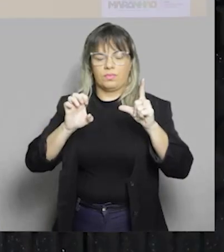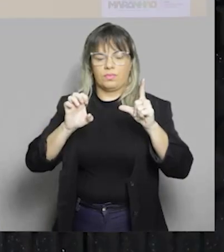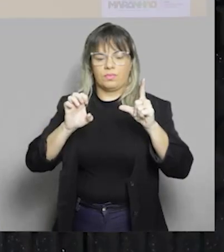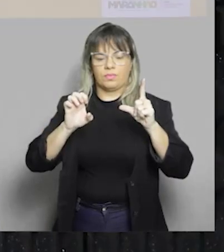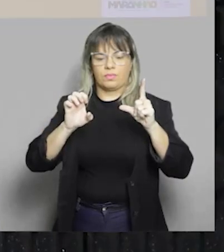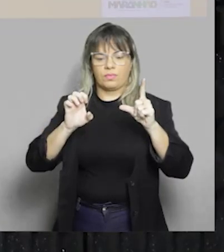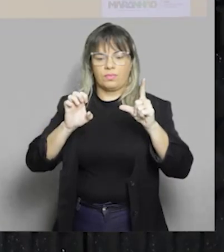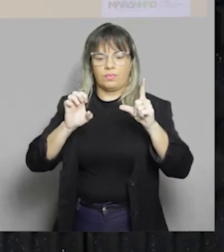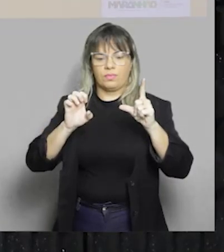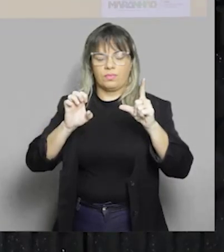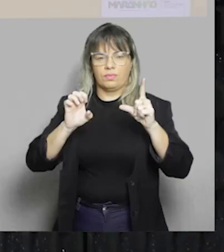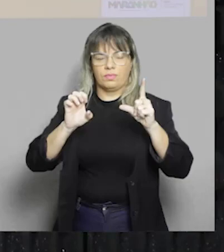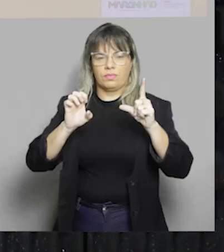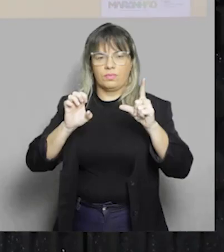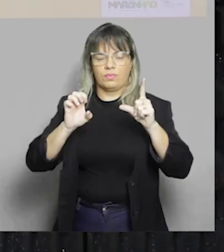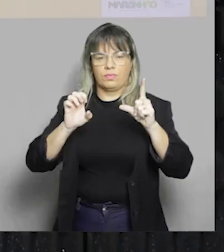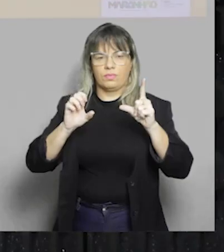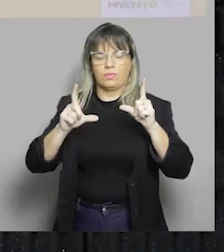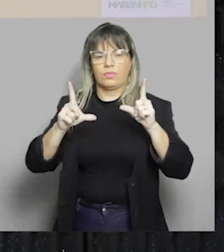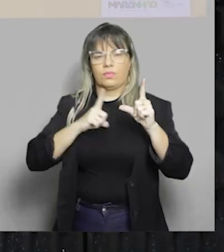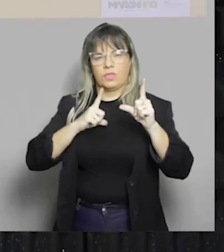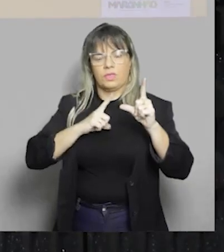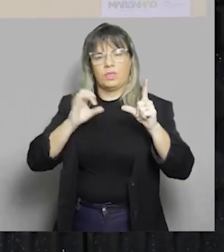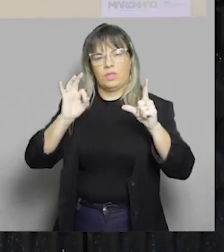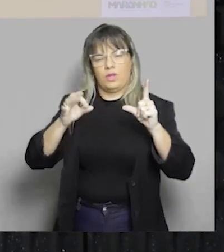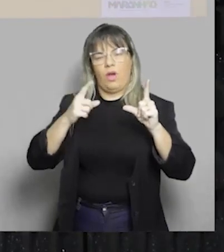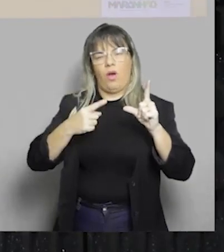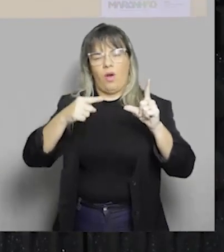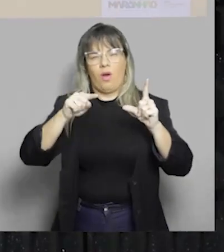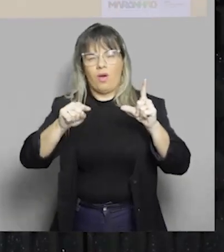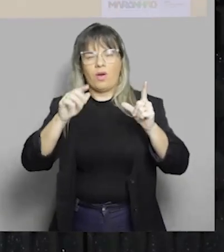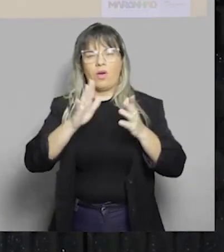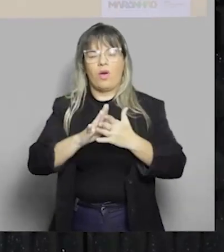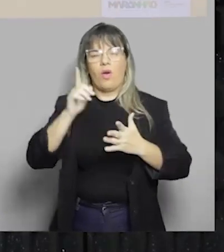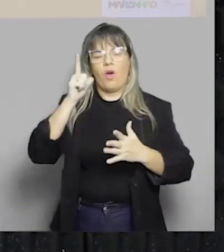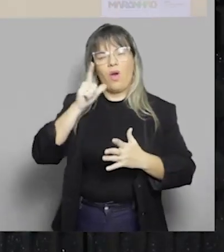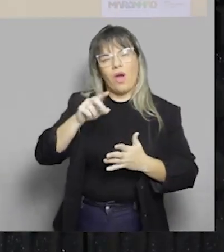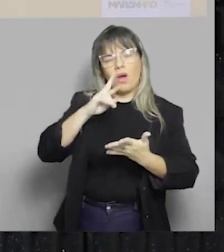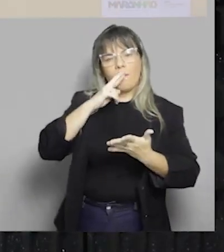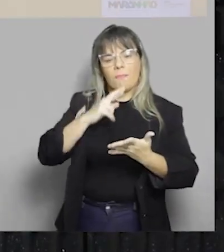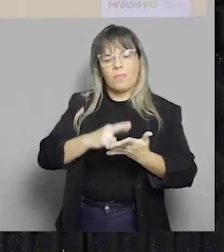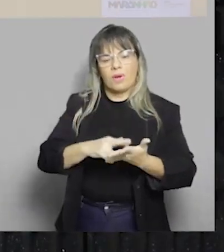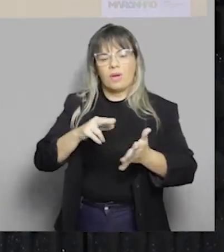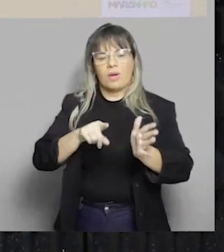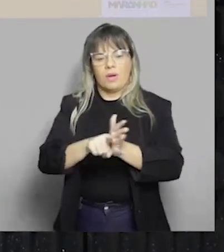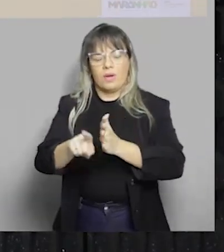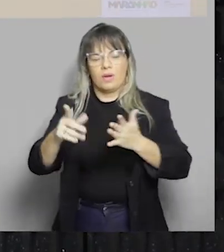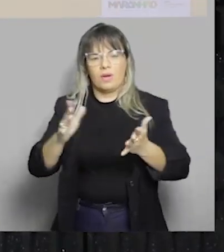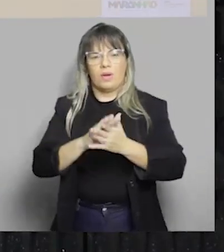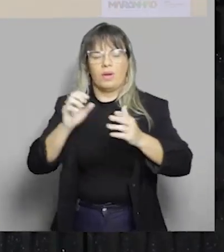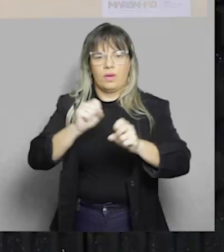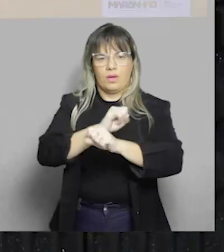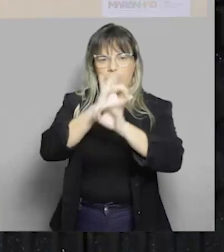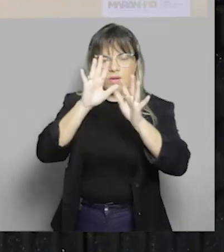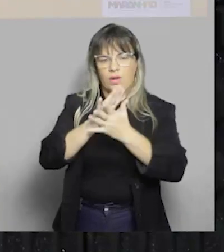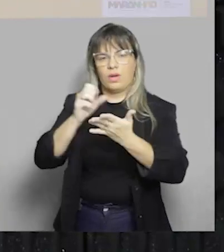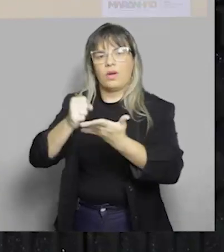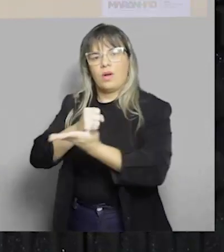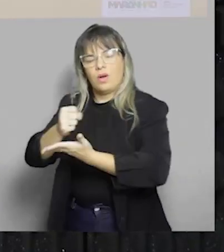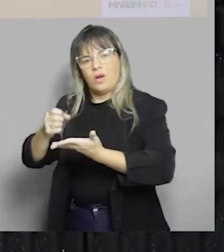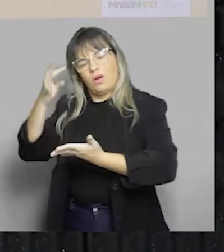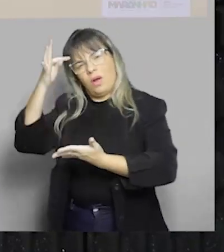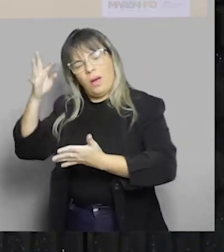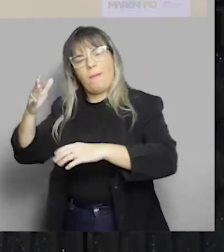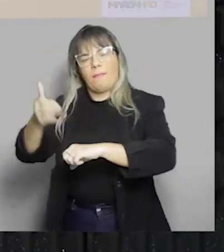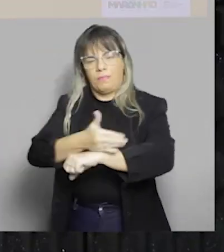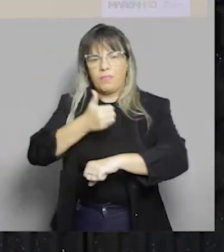atividades monocultoras. Eu tenho certeza que tu, meu estudante, já consegue responder essa questão. Mas eu quero, claro, te dar um embasamento, né, melhor para que a